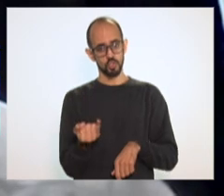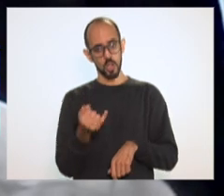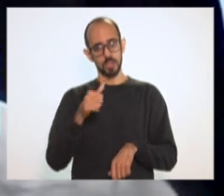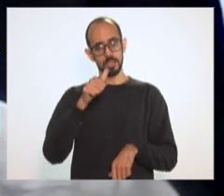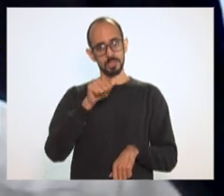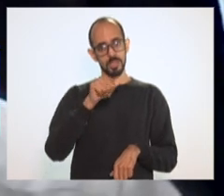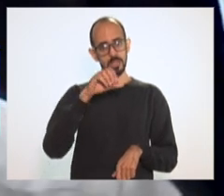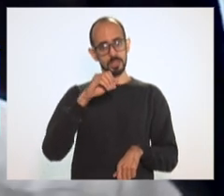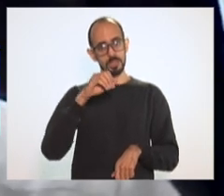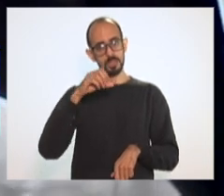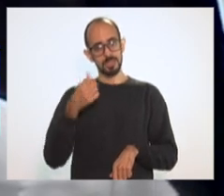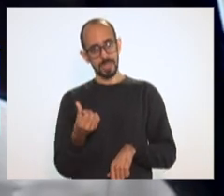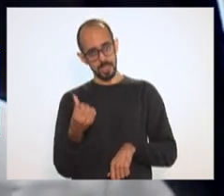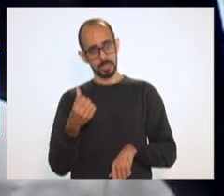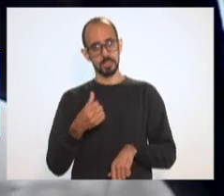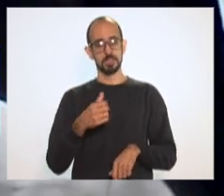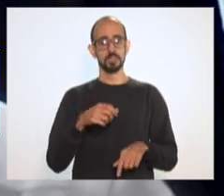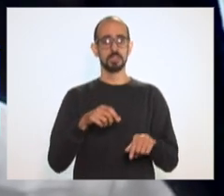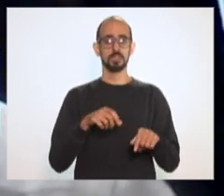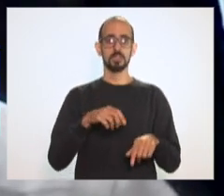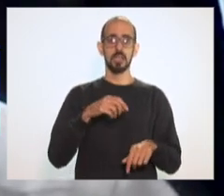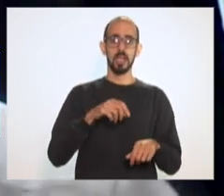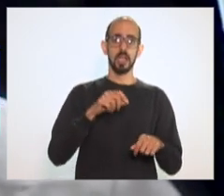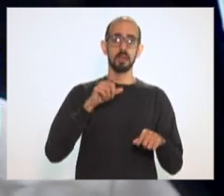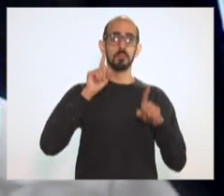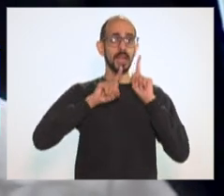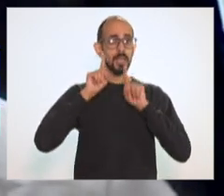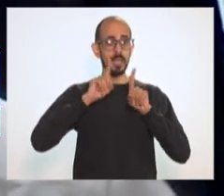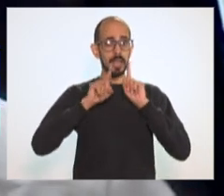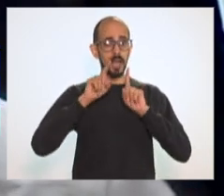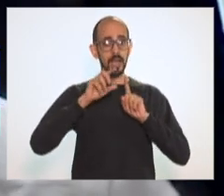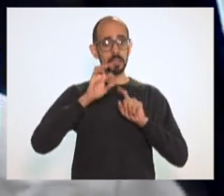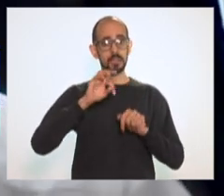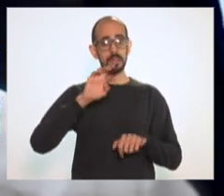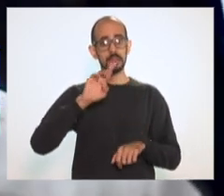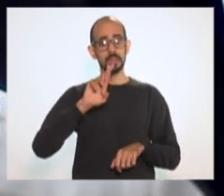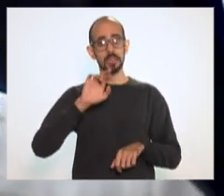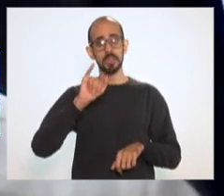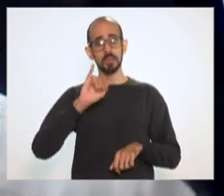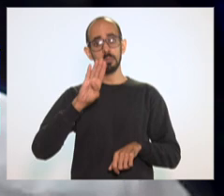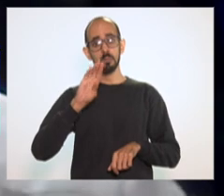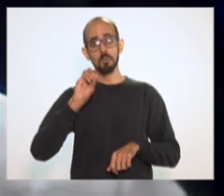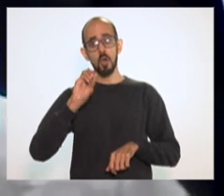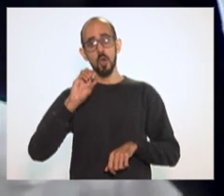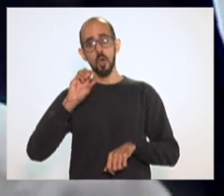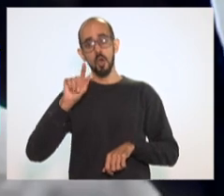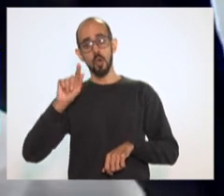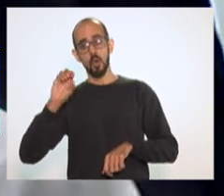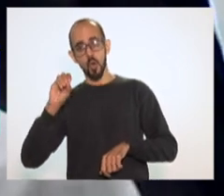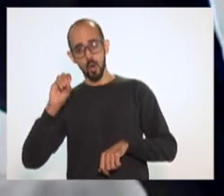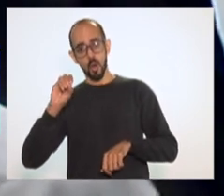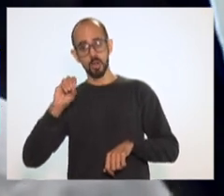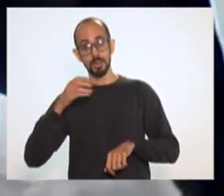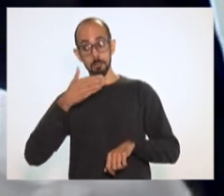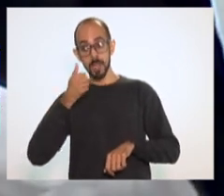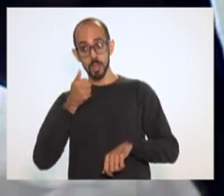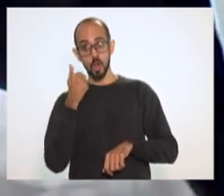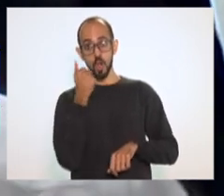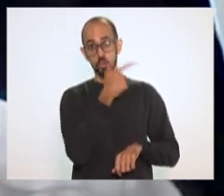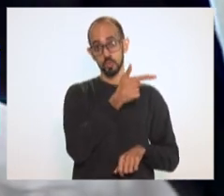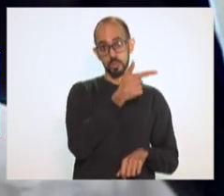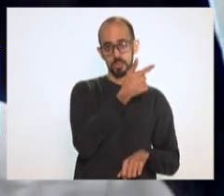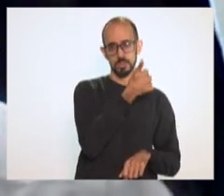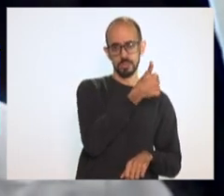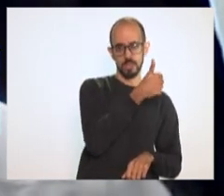entre o Tribobó e o município de Maricá que está no estado de conservação melhor que a 104 mas que precisa de diversos